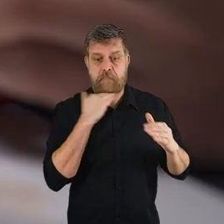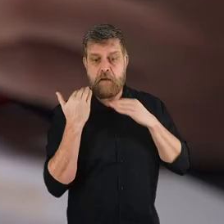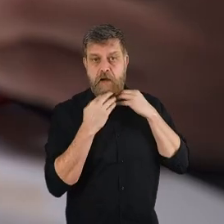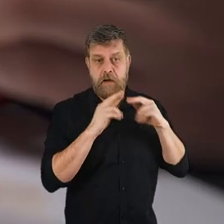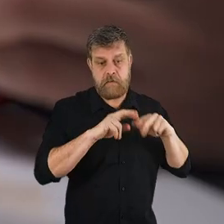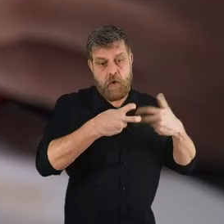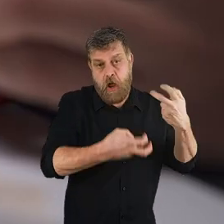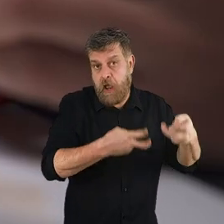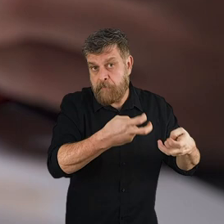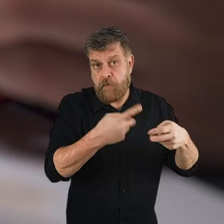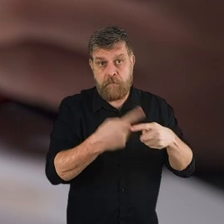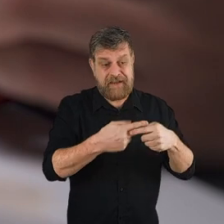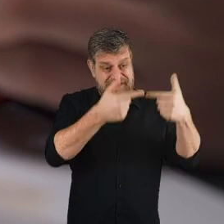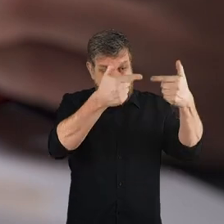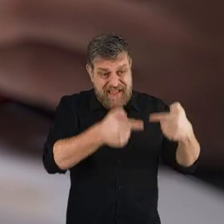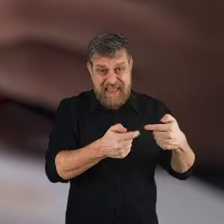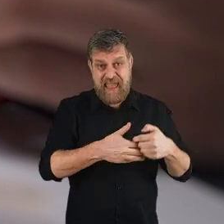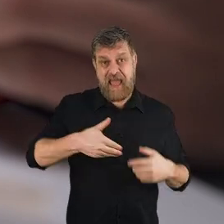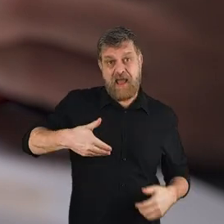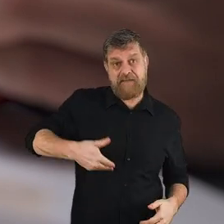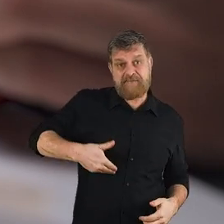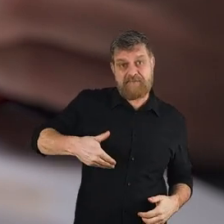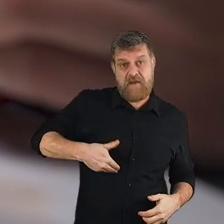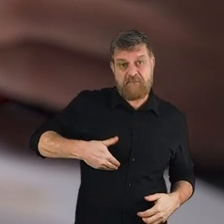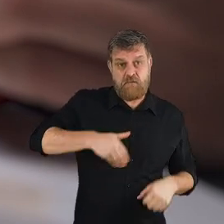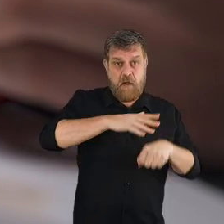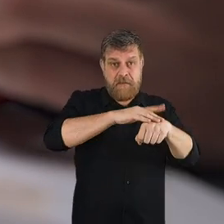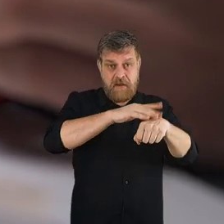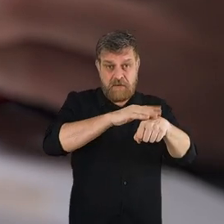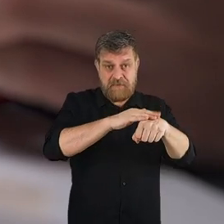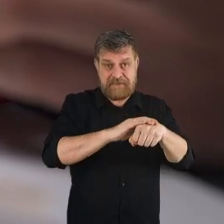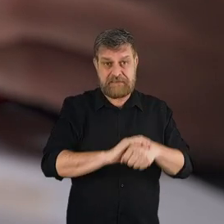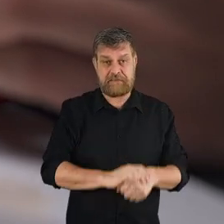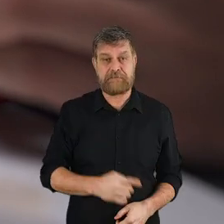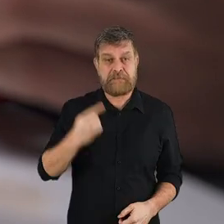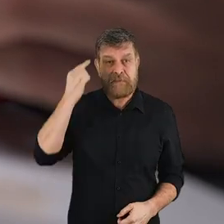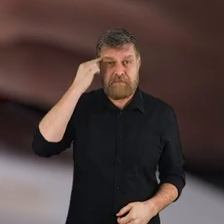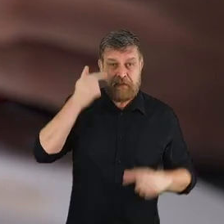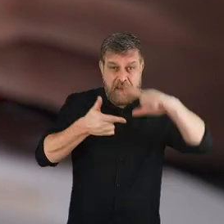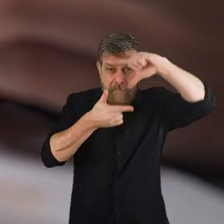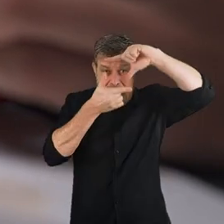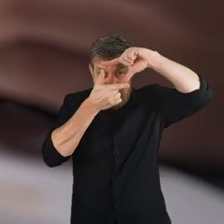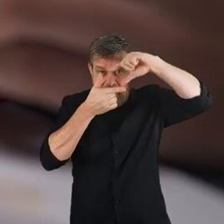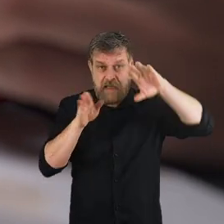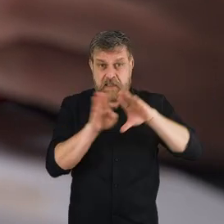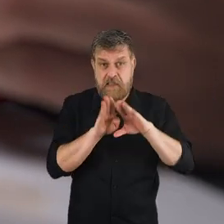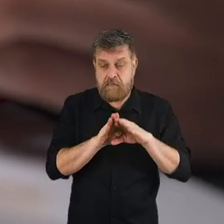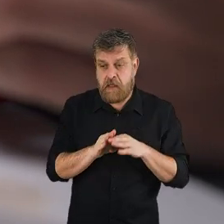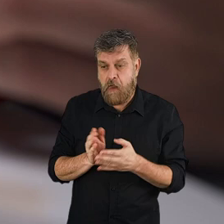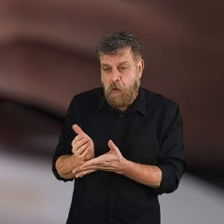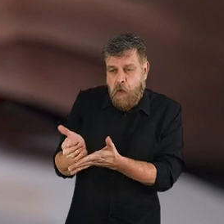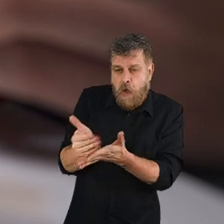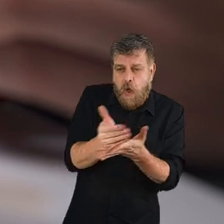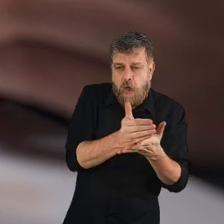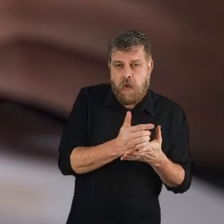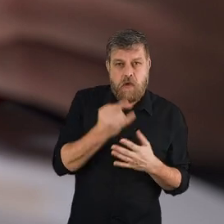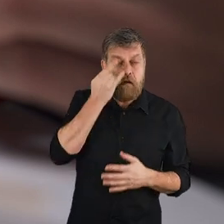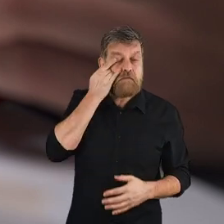conta da guerra, seja por conta da fome, seja por conta da peste. Essa mentalidade de acumulação de riqueza a qualquer